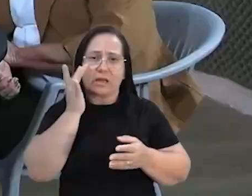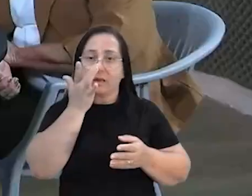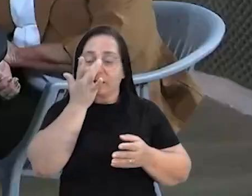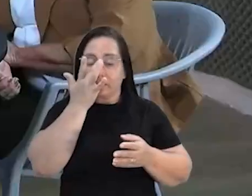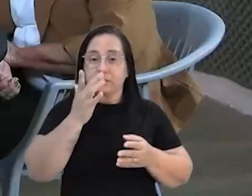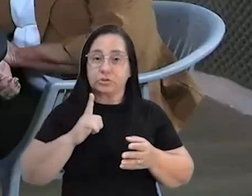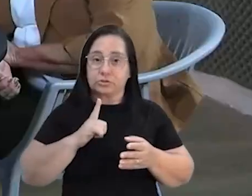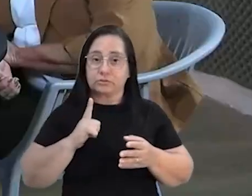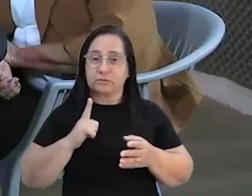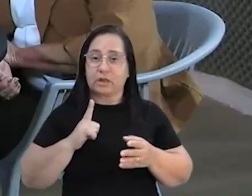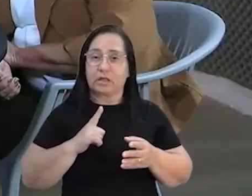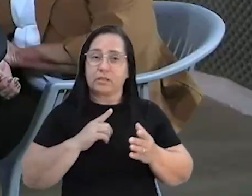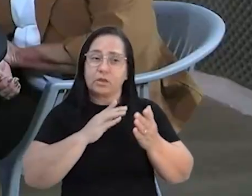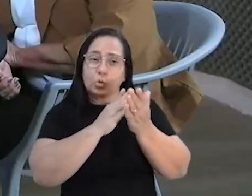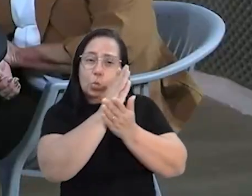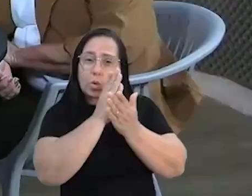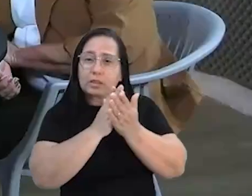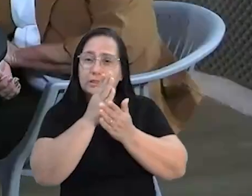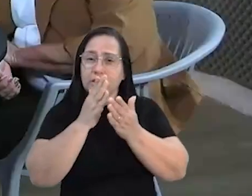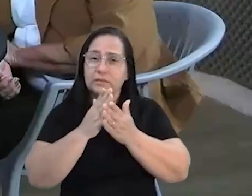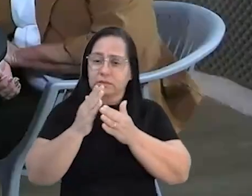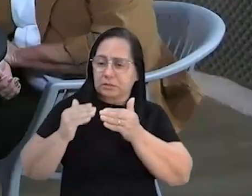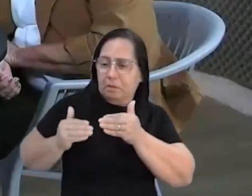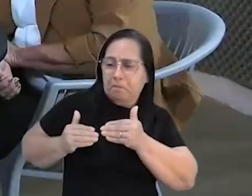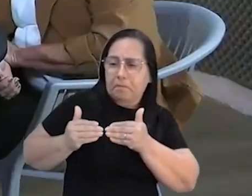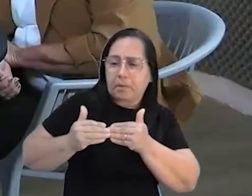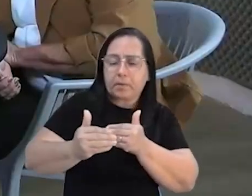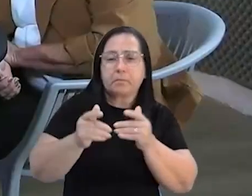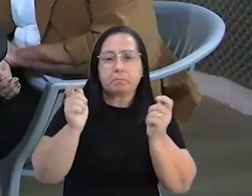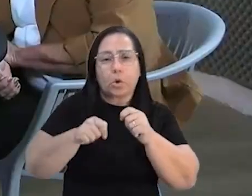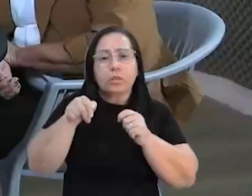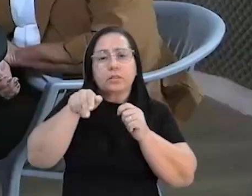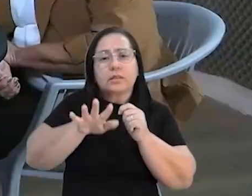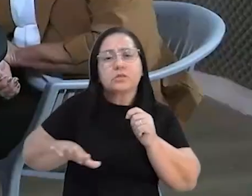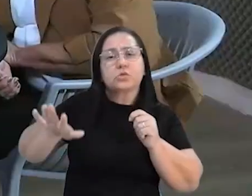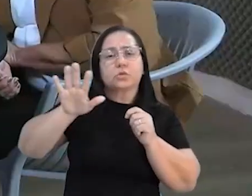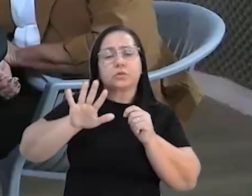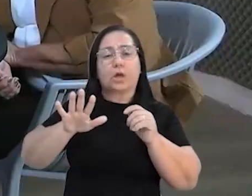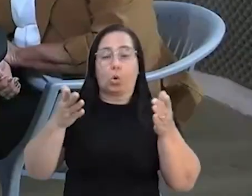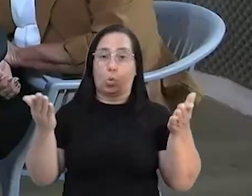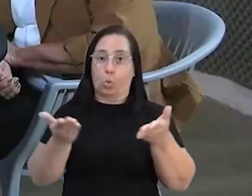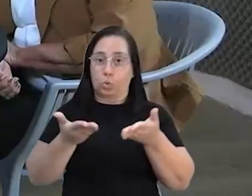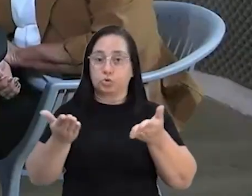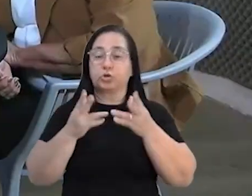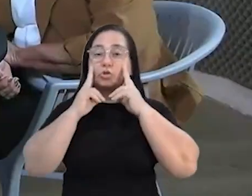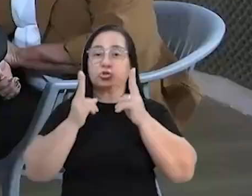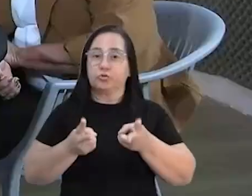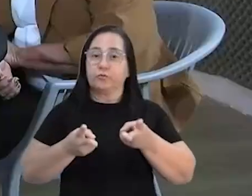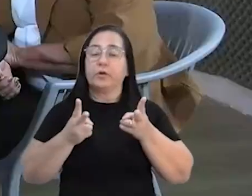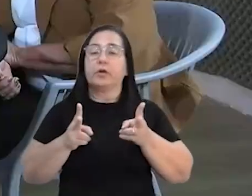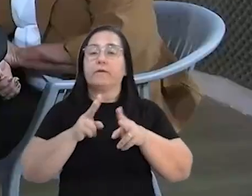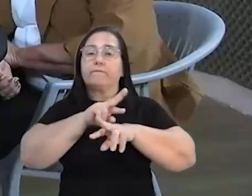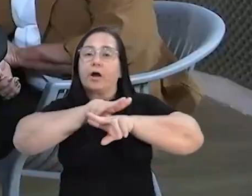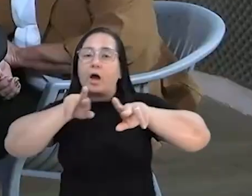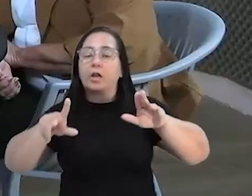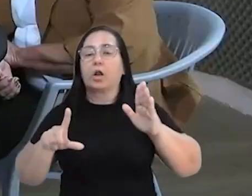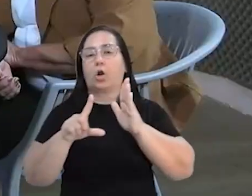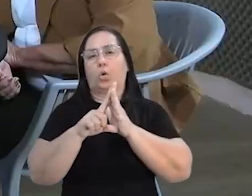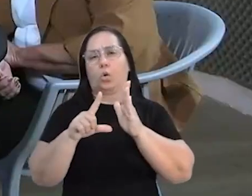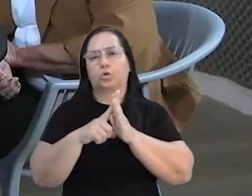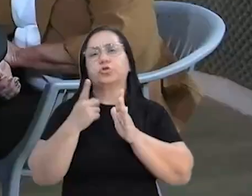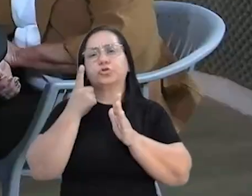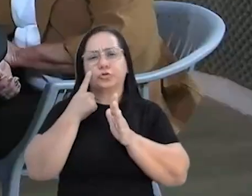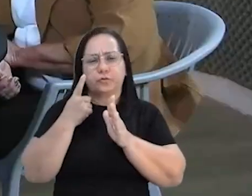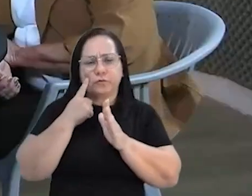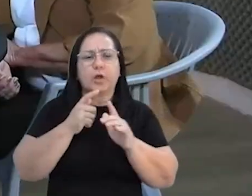tornando realmente uma tendência que, vamos dizer, seja nacional? Hoje a gente vê em várias lojas, hoje a gente